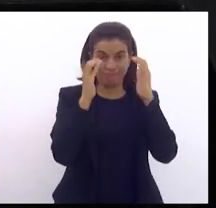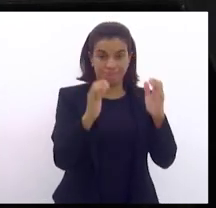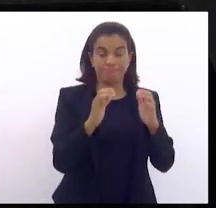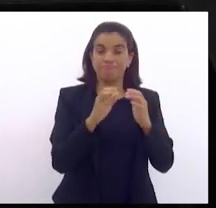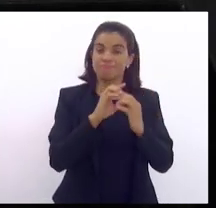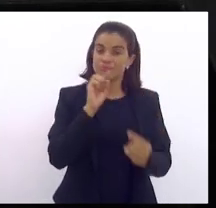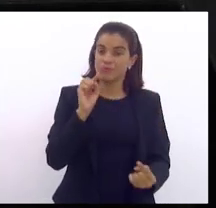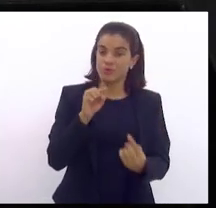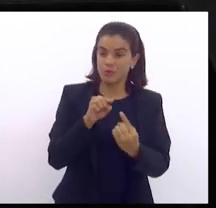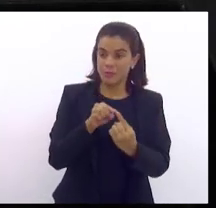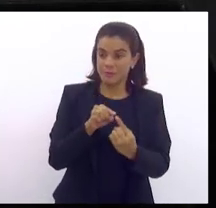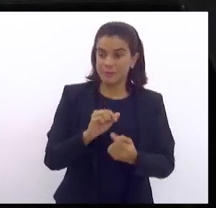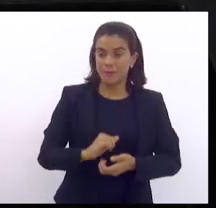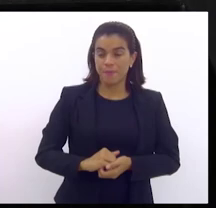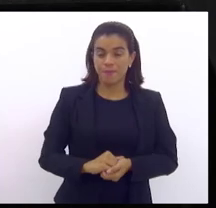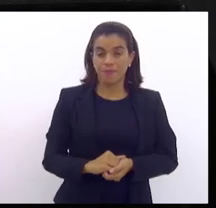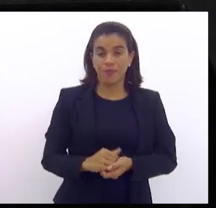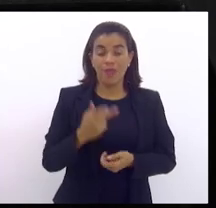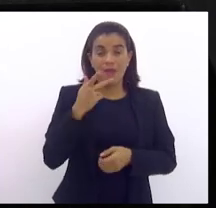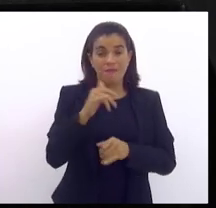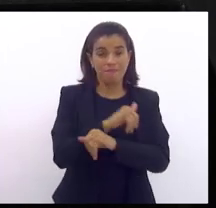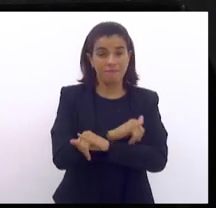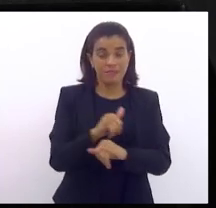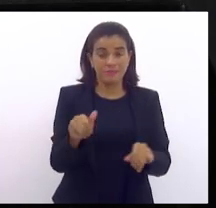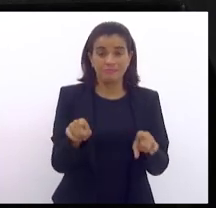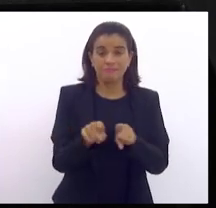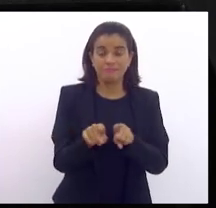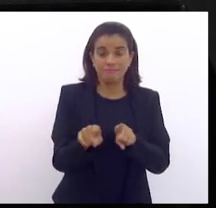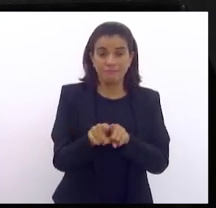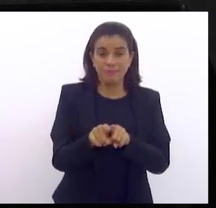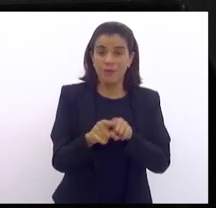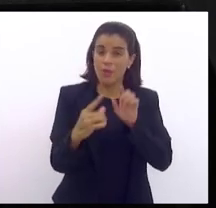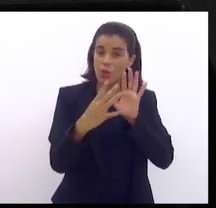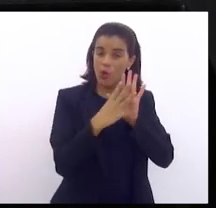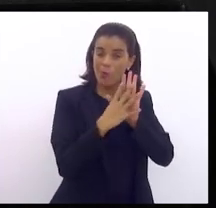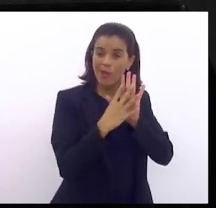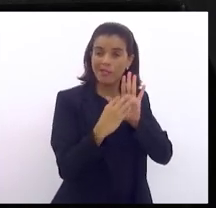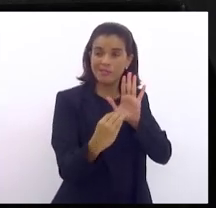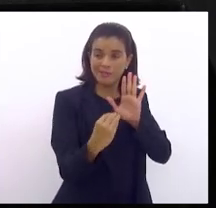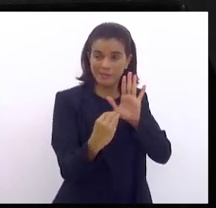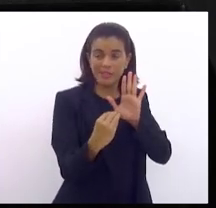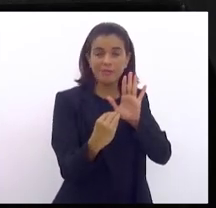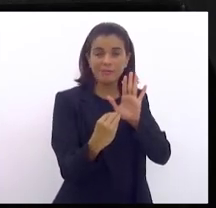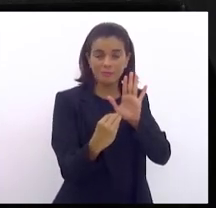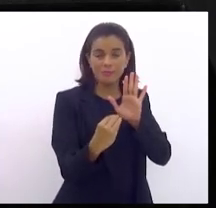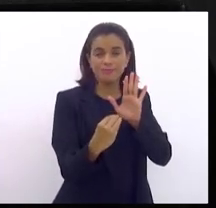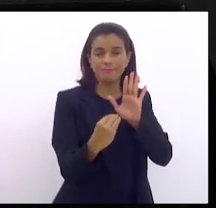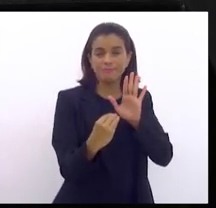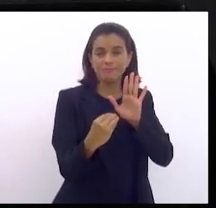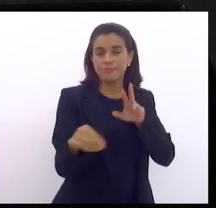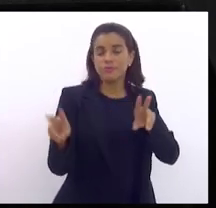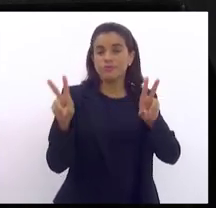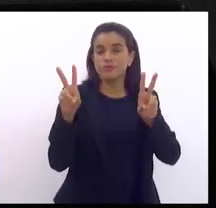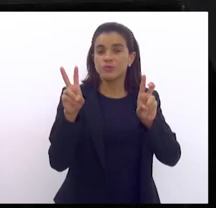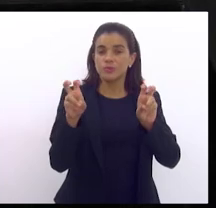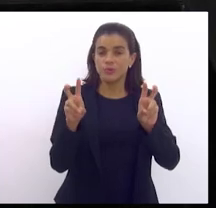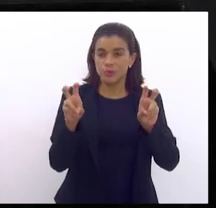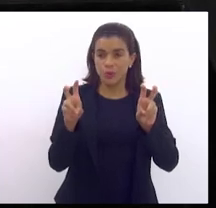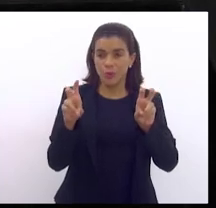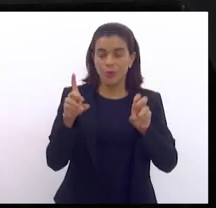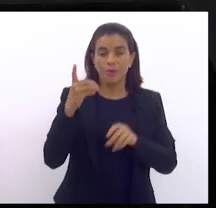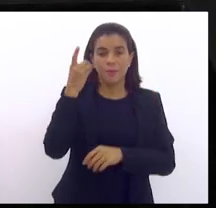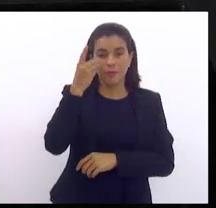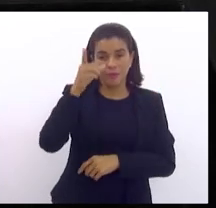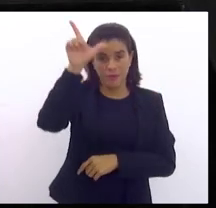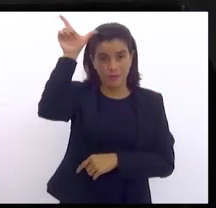missão. Dizer também, como exemplo dessa questão que eu estou falando aqui em relação a doutor Luiz